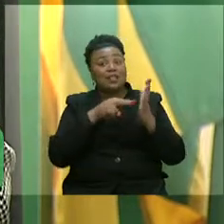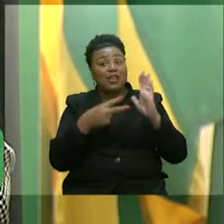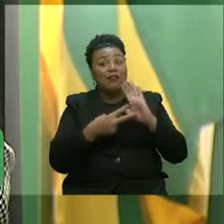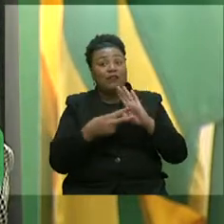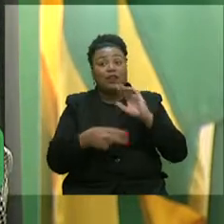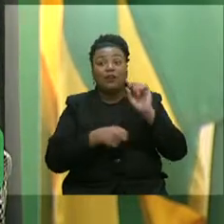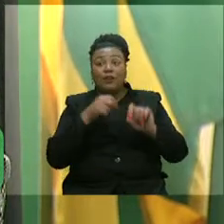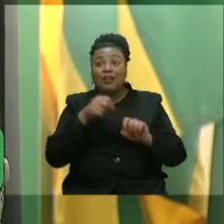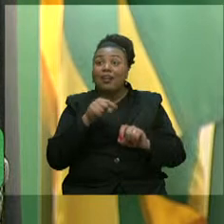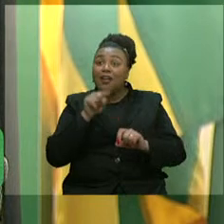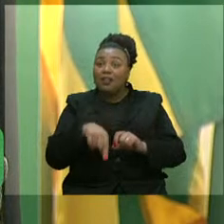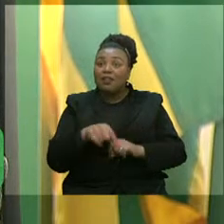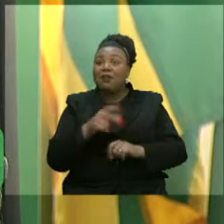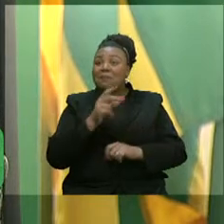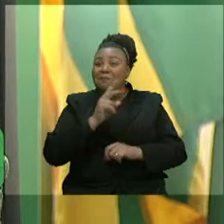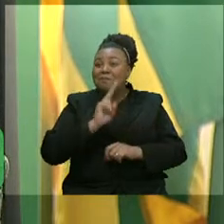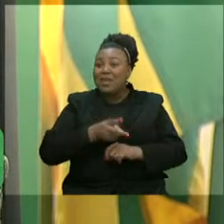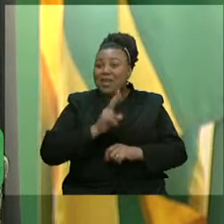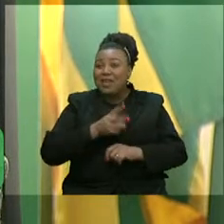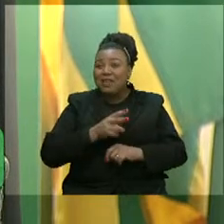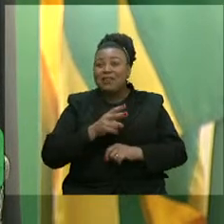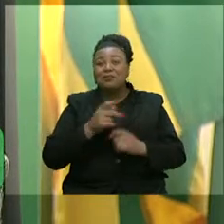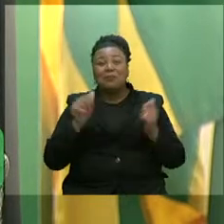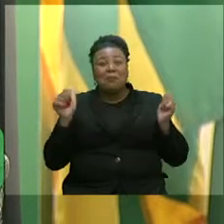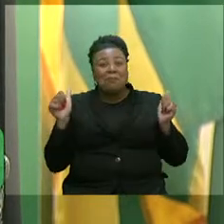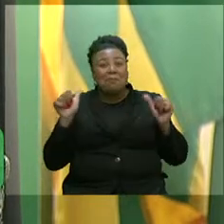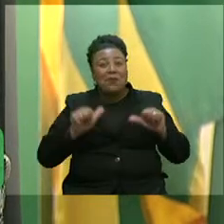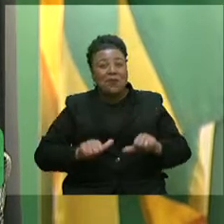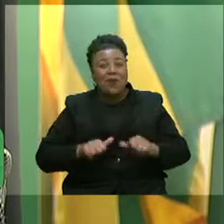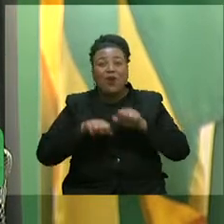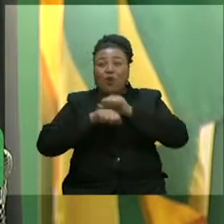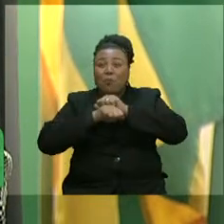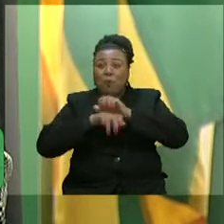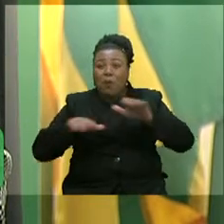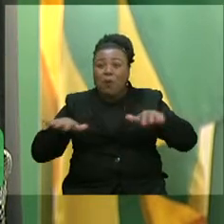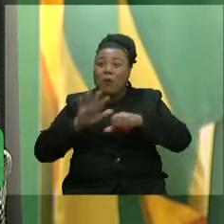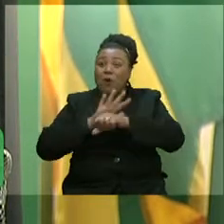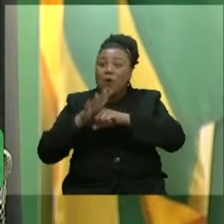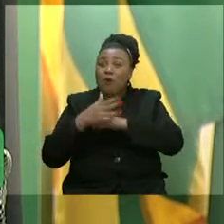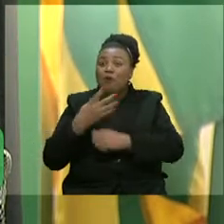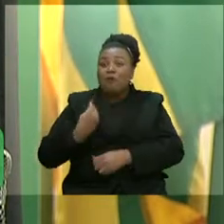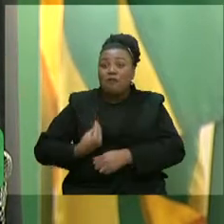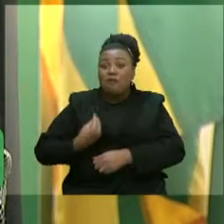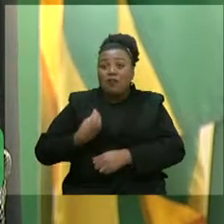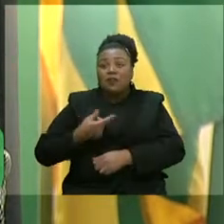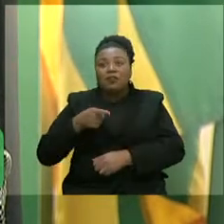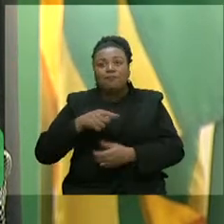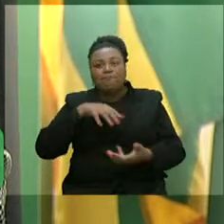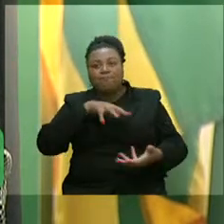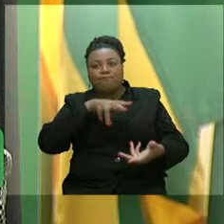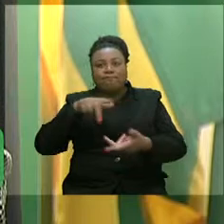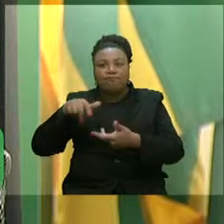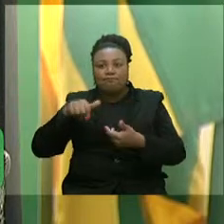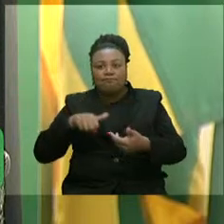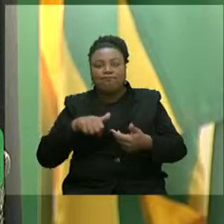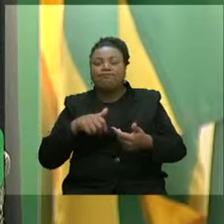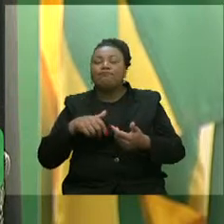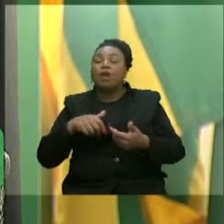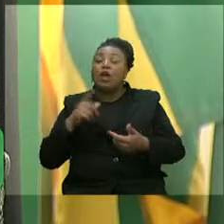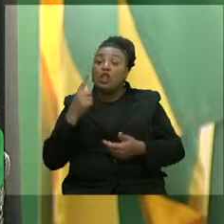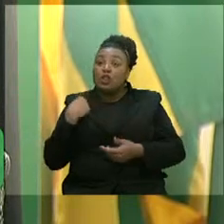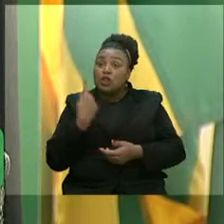isto é sinal de que mesmo na pior pandemia vivida no mundo,